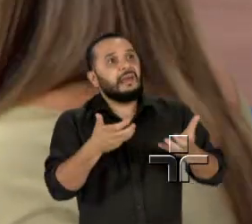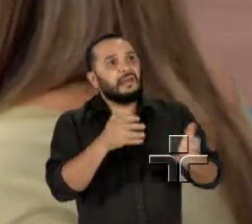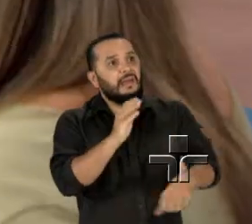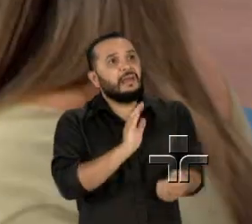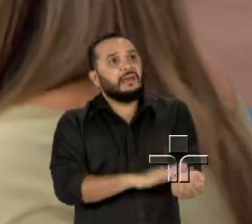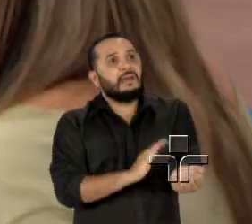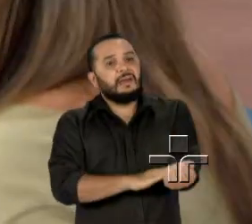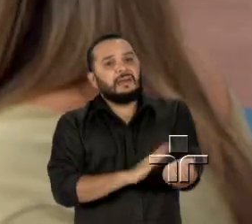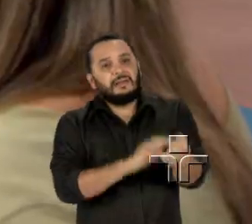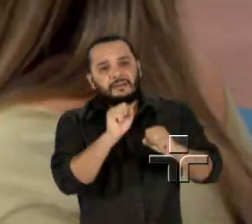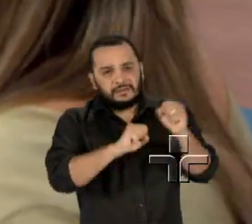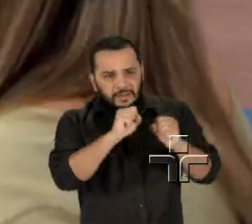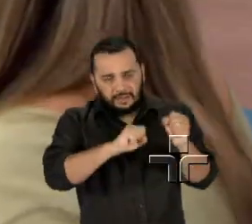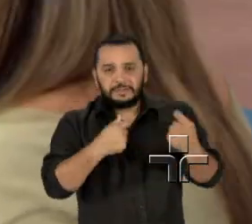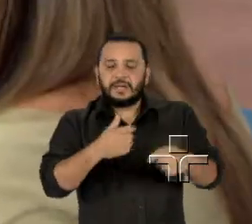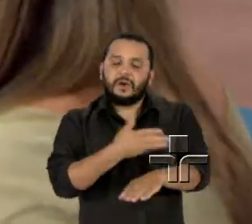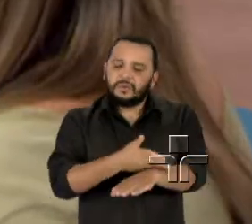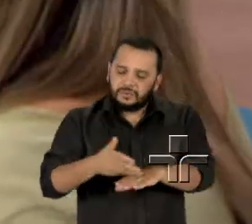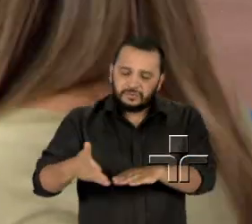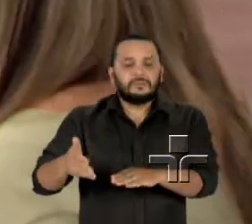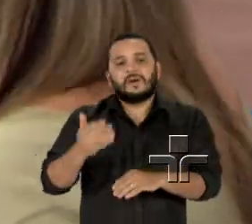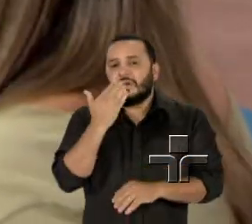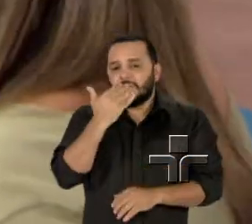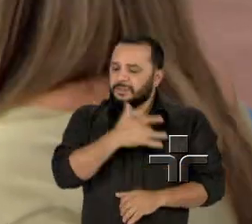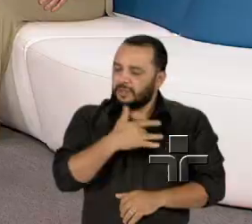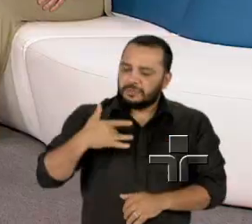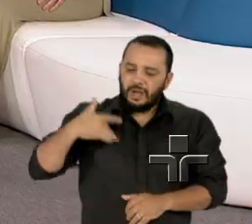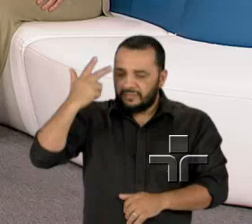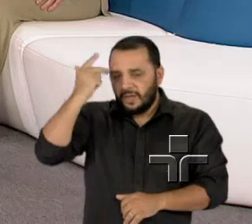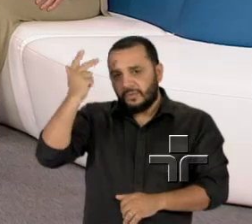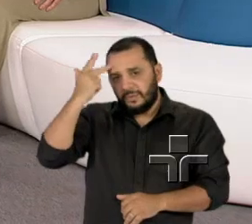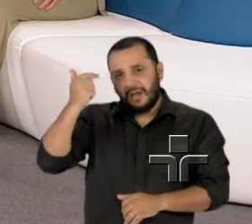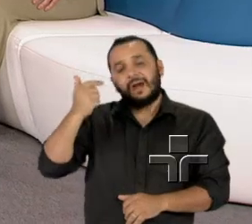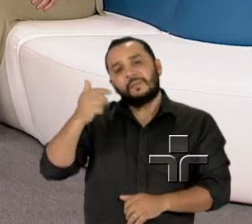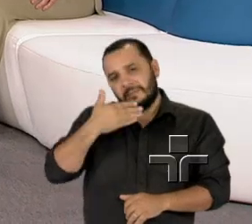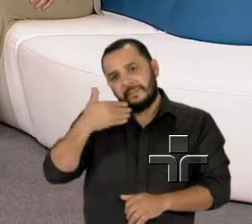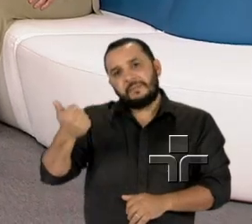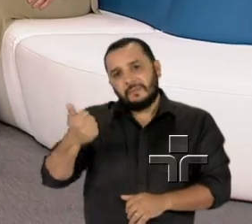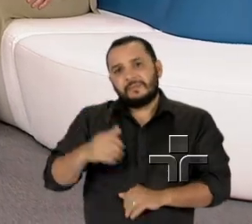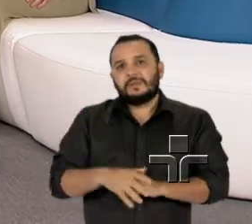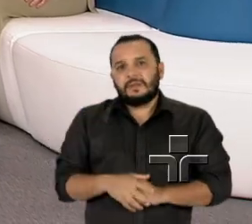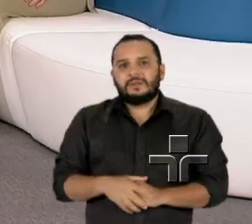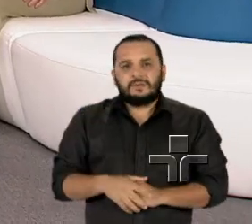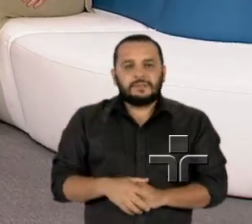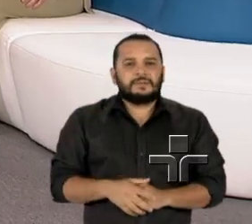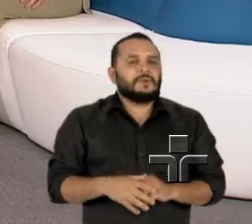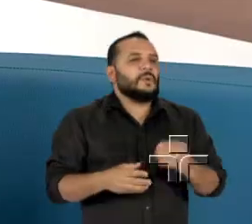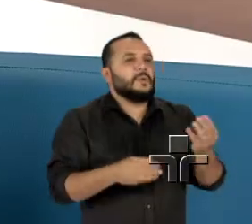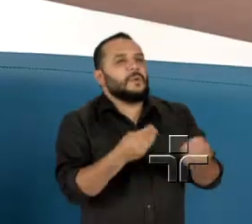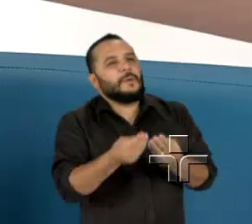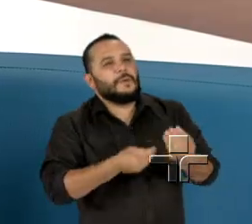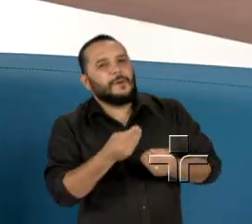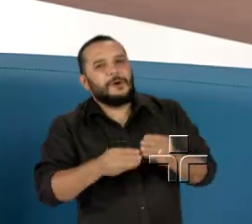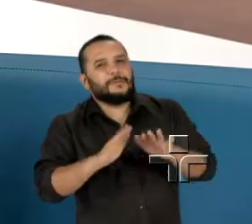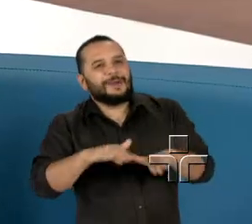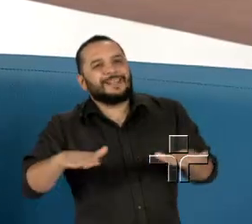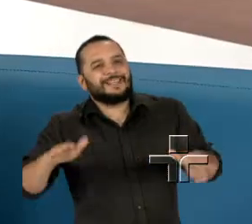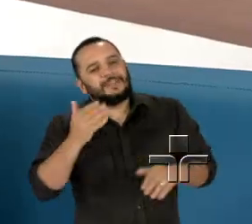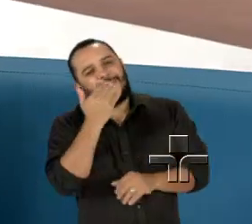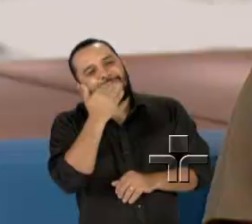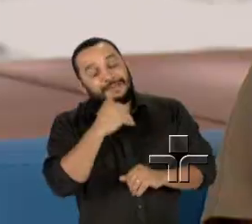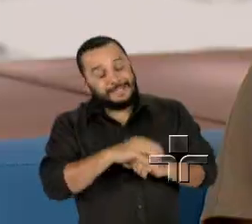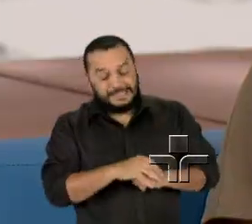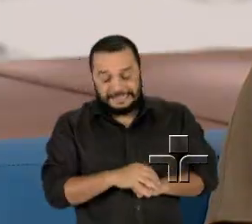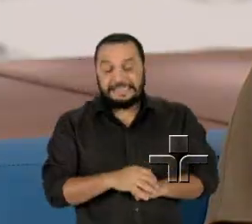hábito de comida mais saudável, eles vão seguir a rotina da casa, né? Verdade. E Janice, daí como é que faz para as crianças comerem, né? Porque,